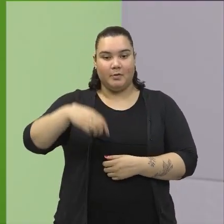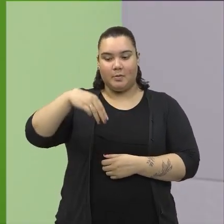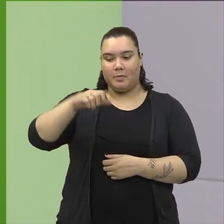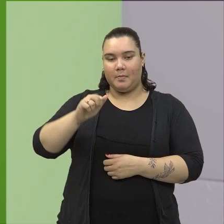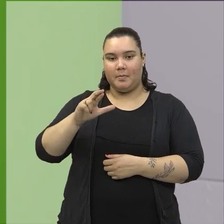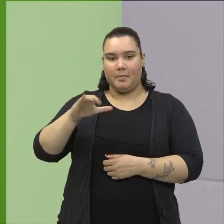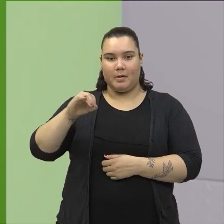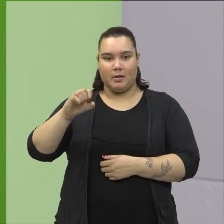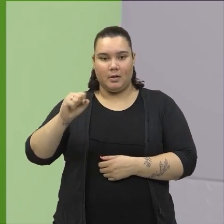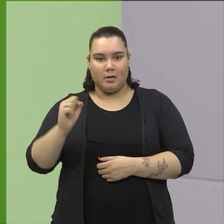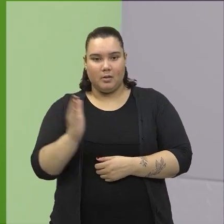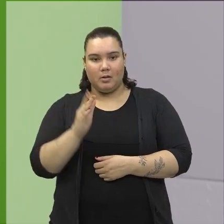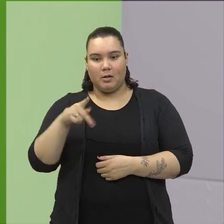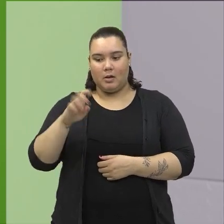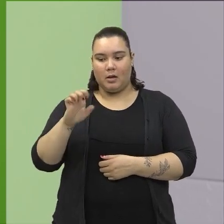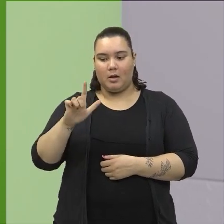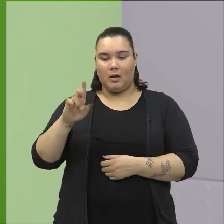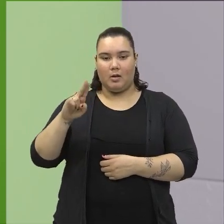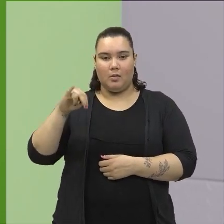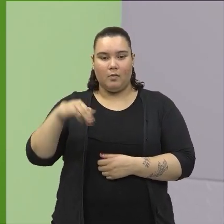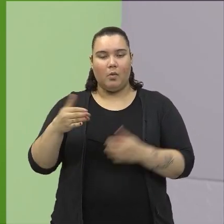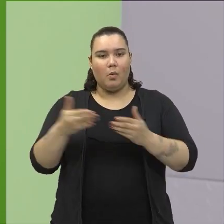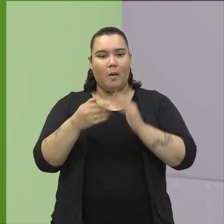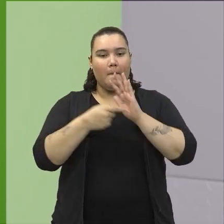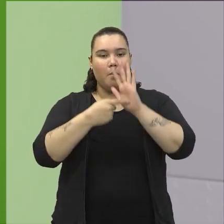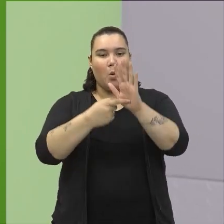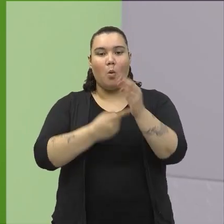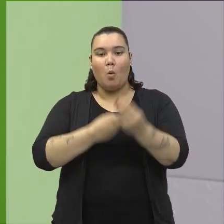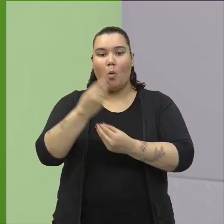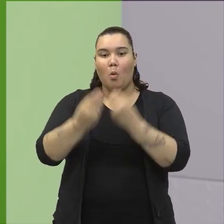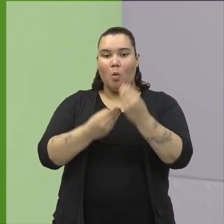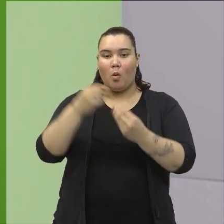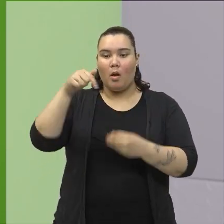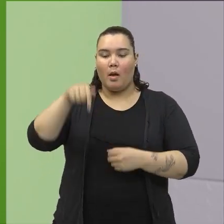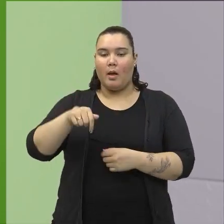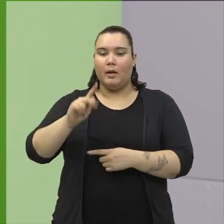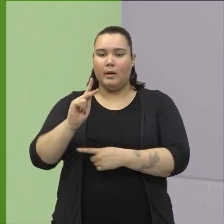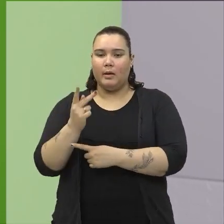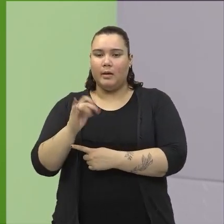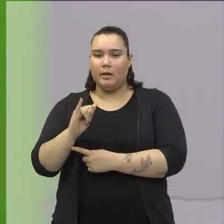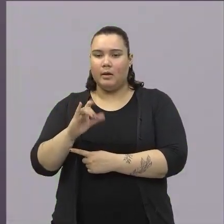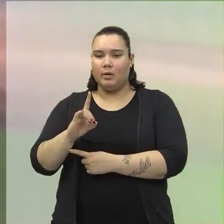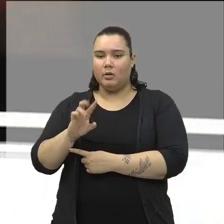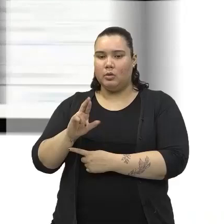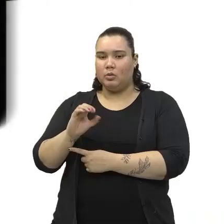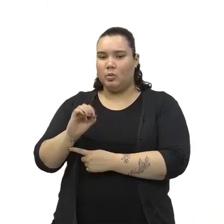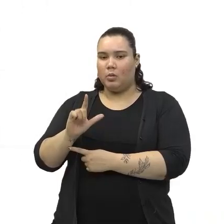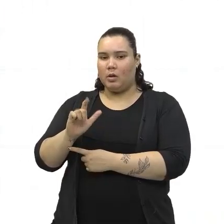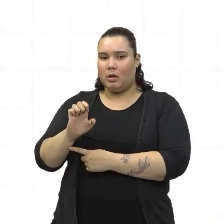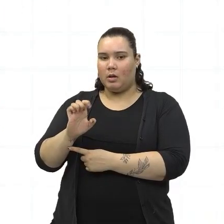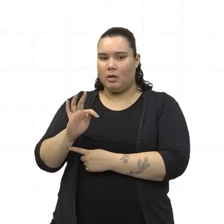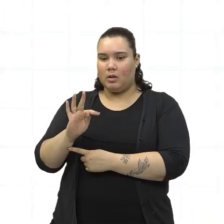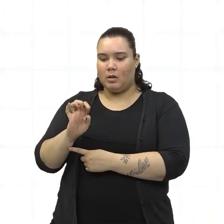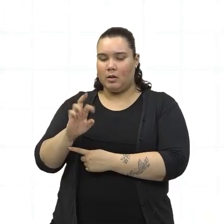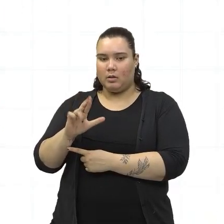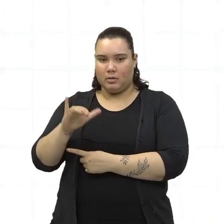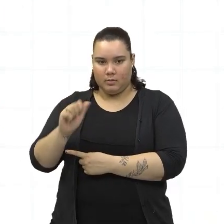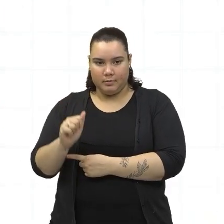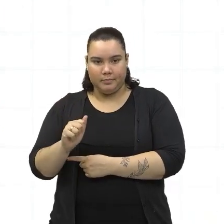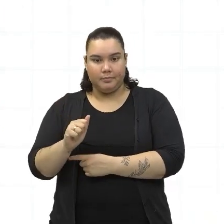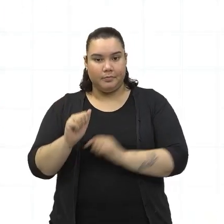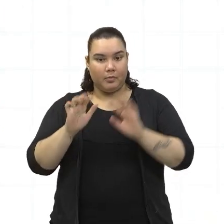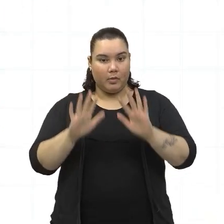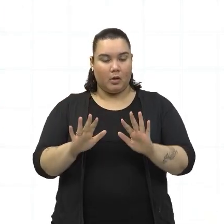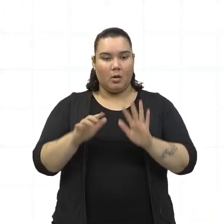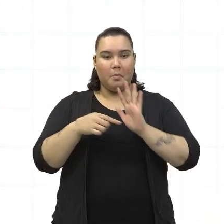Kelvin e hoje eu vou lhe mostrar como é que funciona uma hidroelétrica. Vem comigo! Antes de te mostrar a